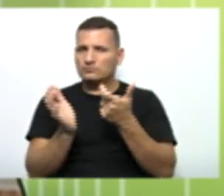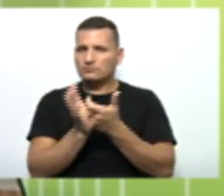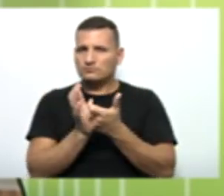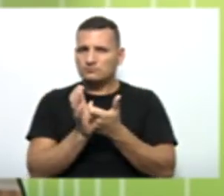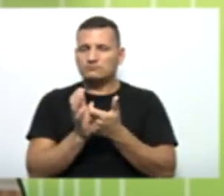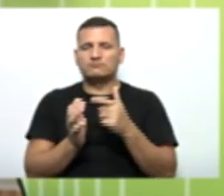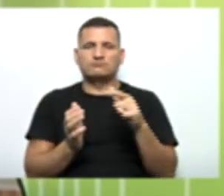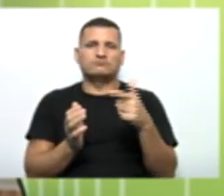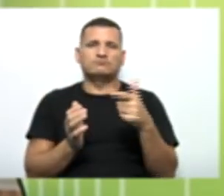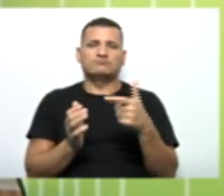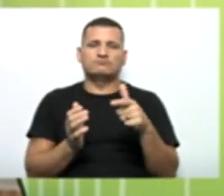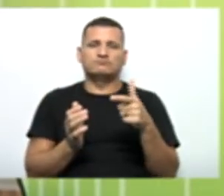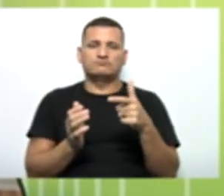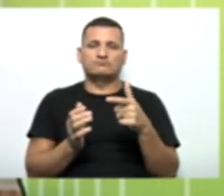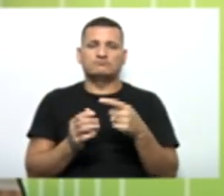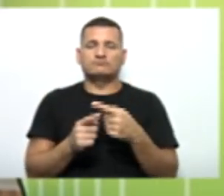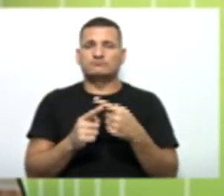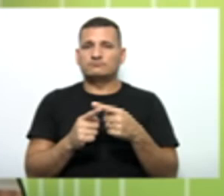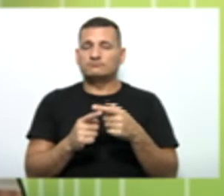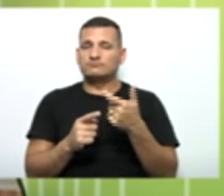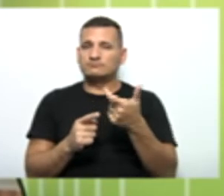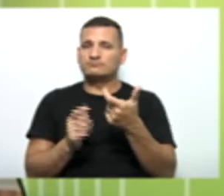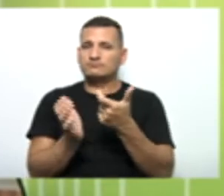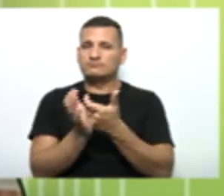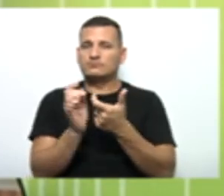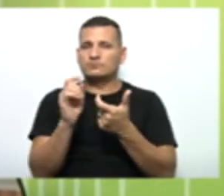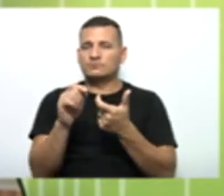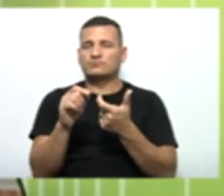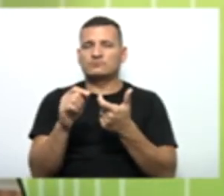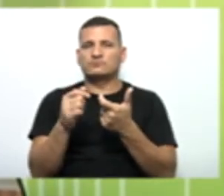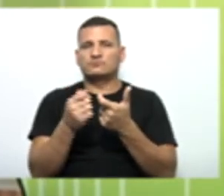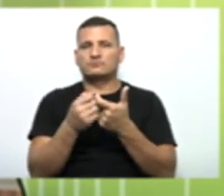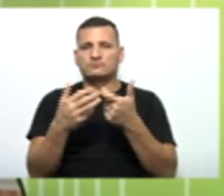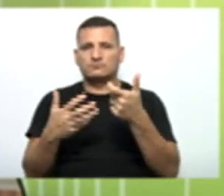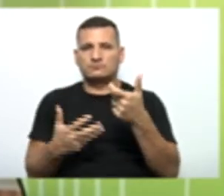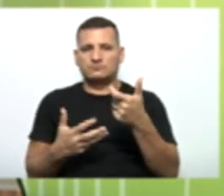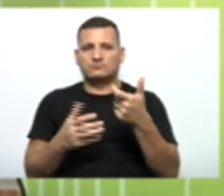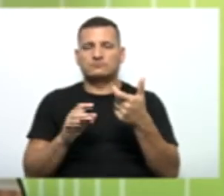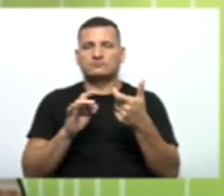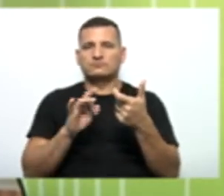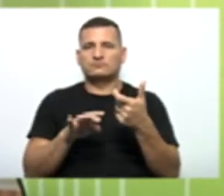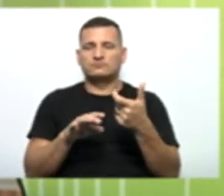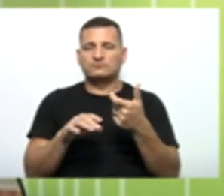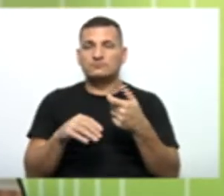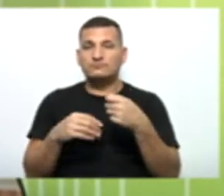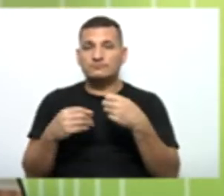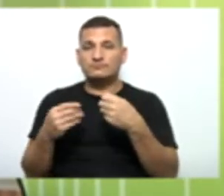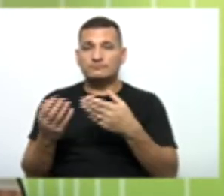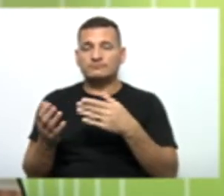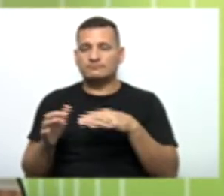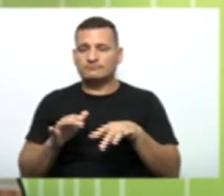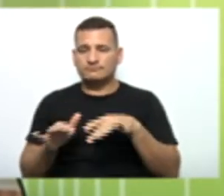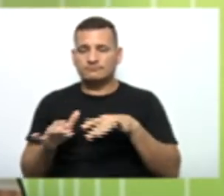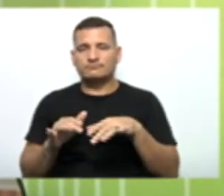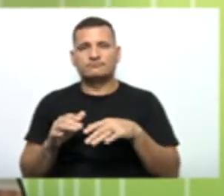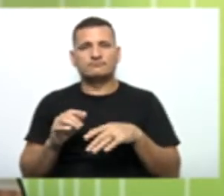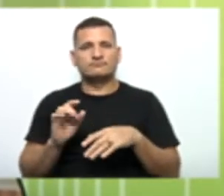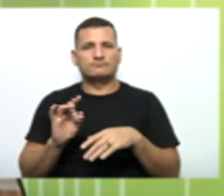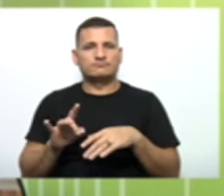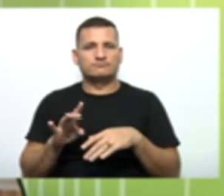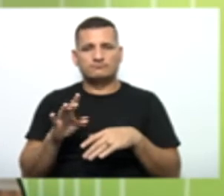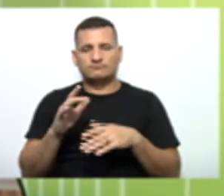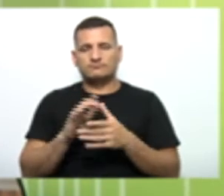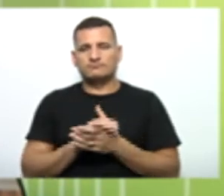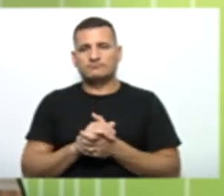galera? Por quê? A gente precisa aqui identificar o que? As classes, para facilitar a vida do nosso programador. E